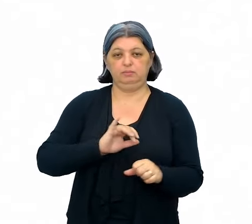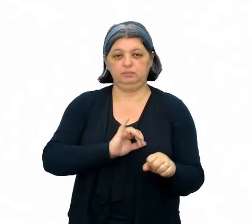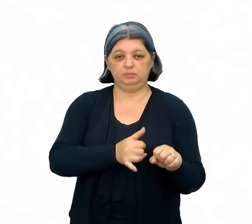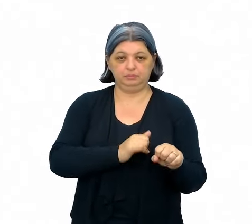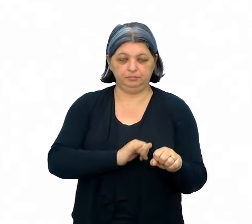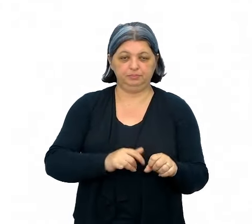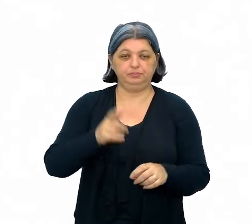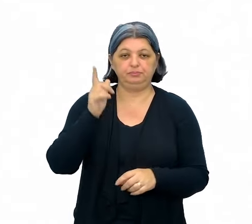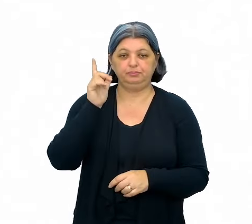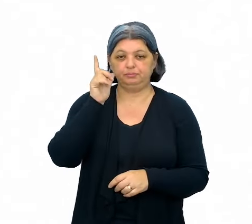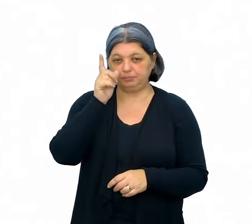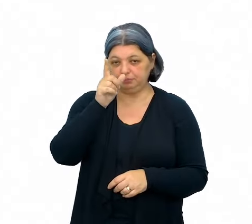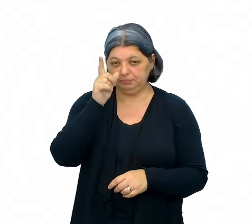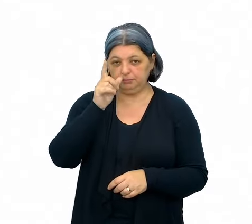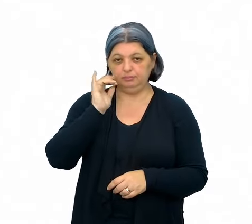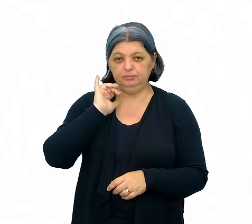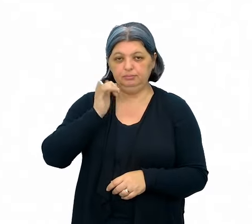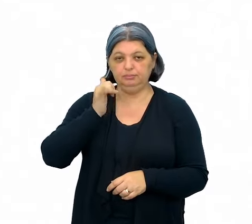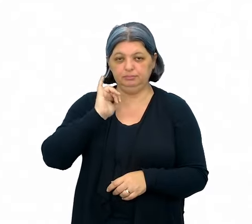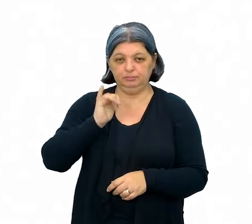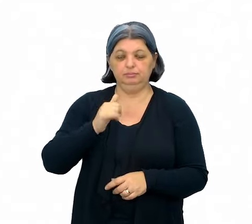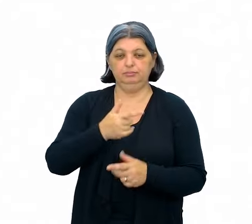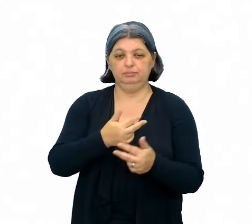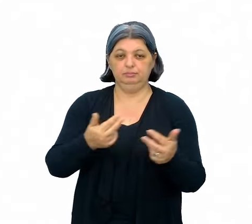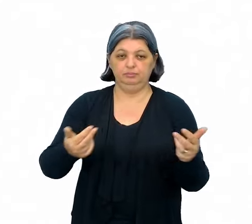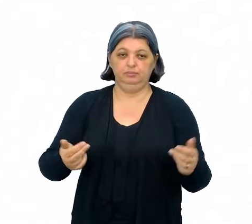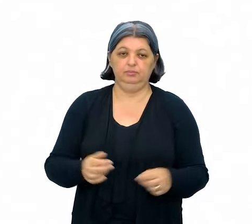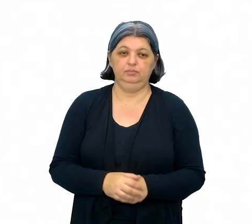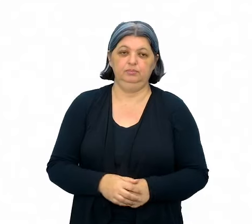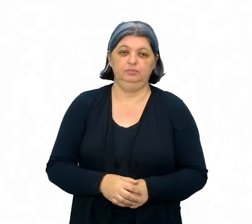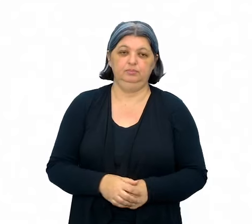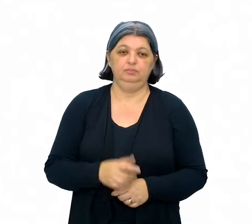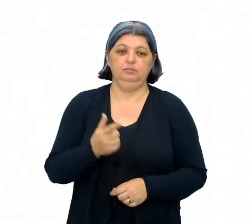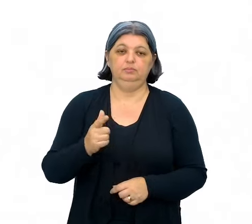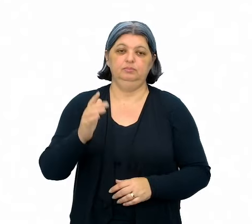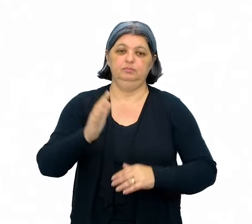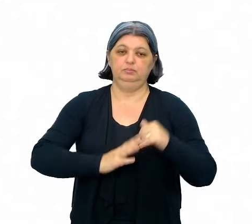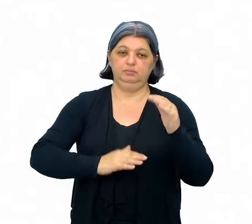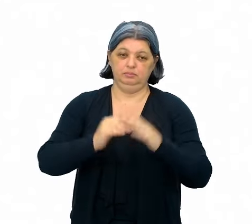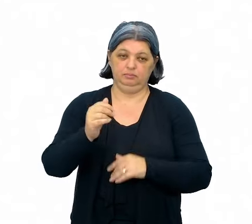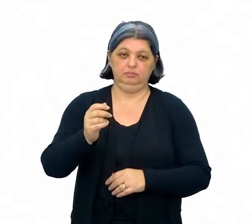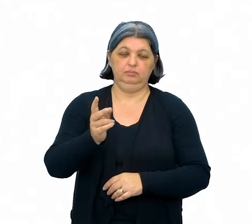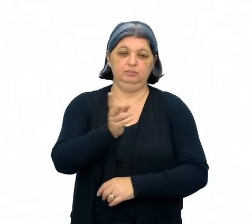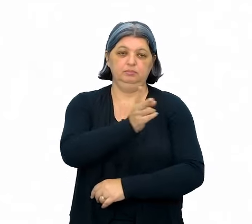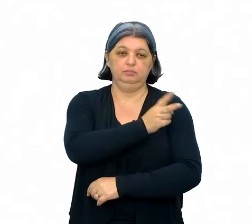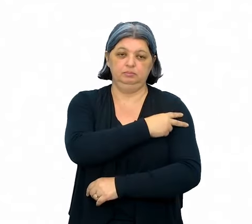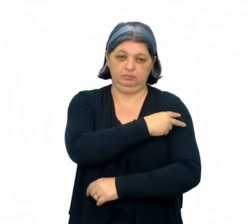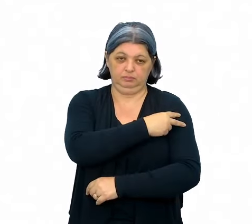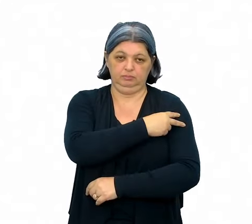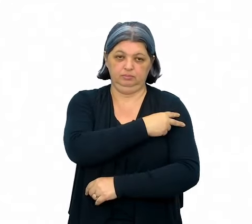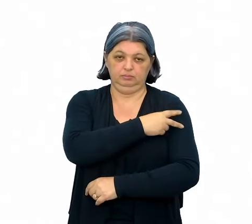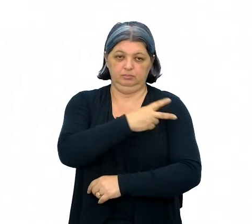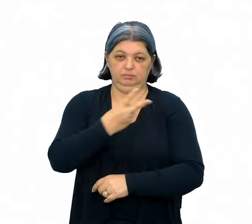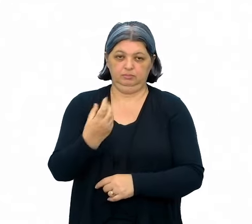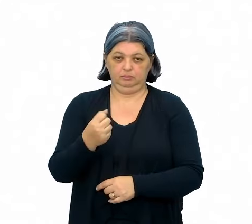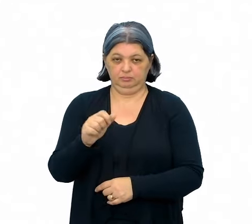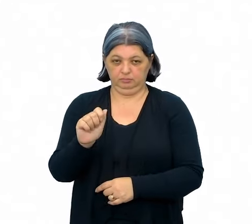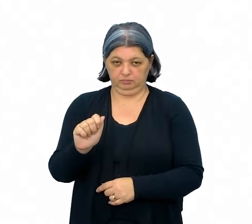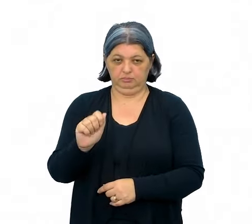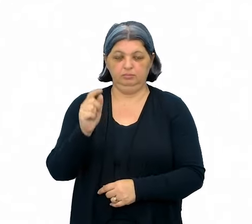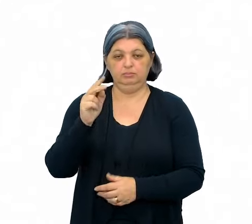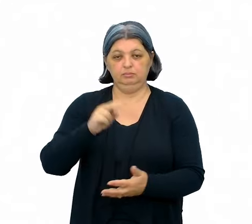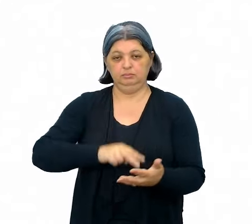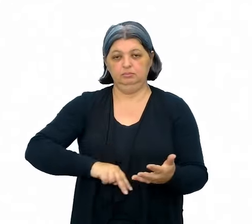fábulas, lendas, entre outros. Uma outra habilidade do segundo ano, essa, né? 28A, ler